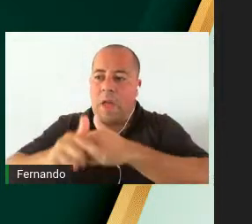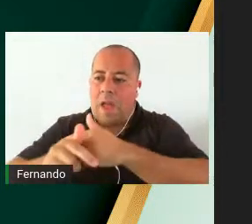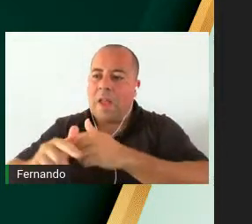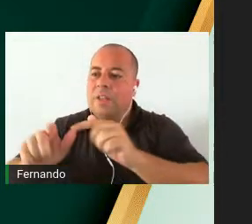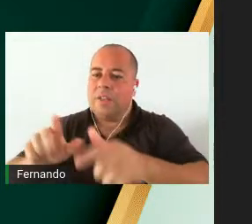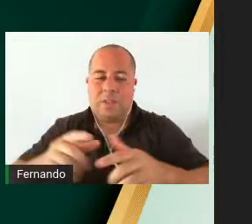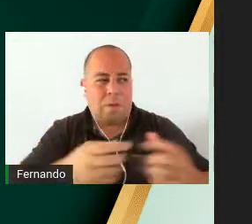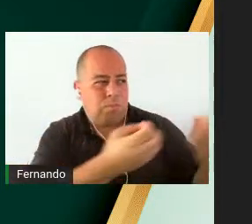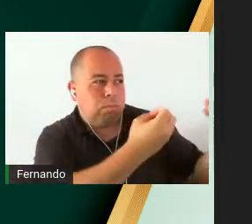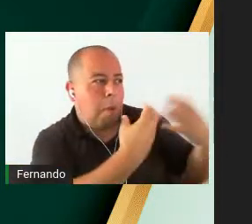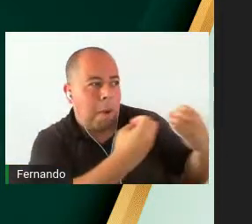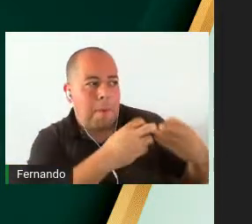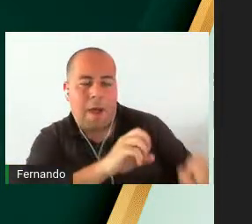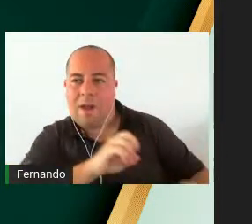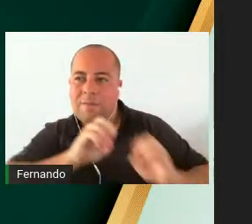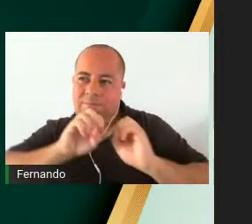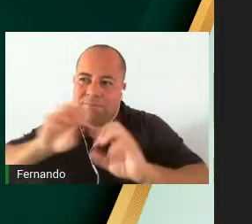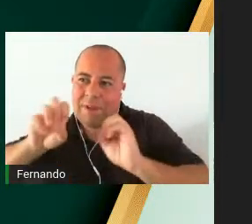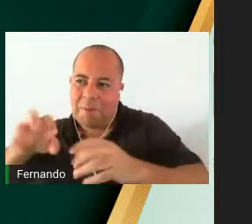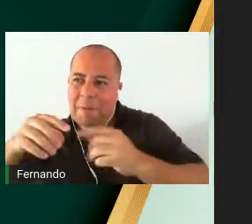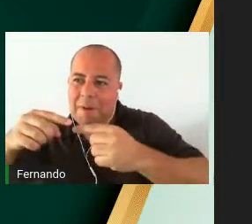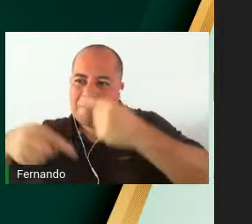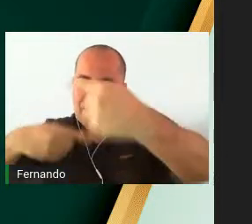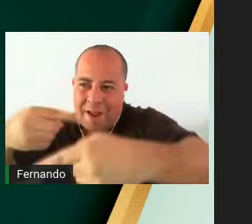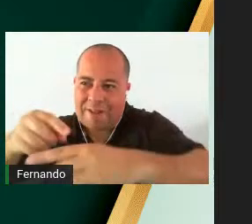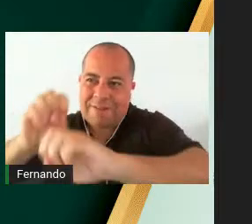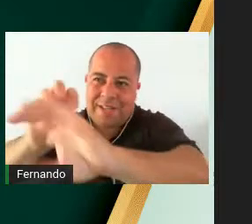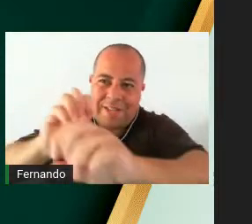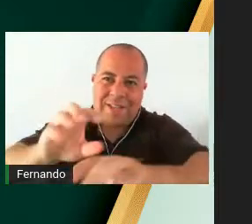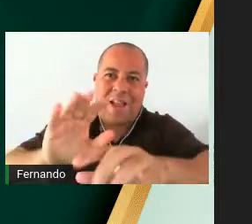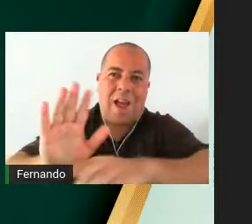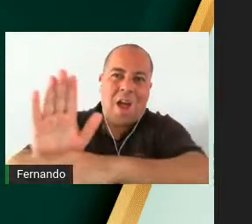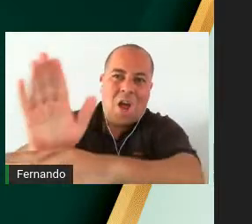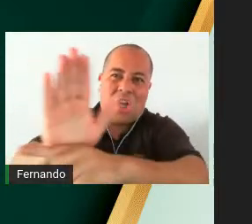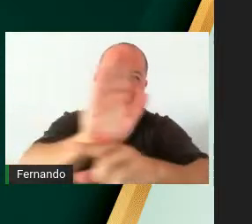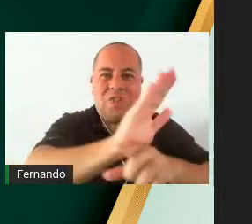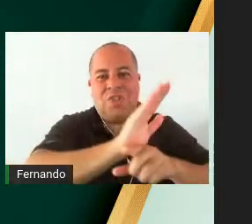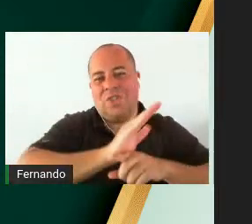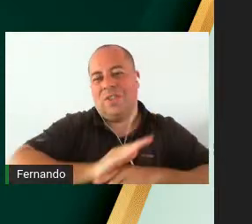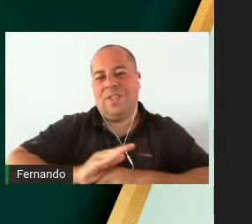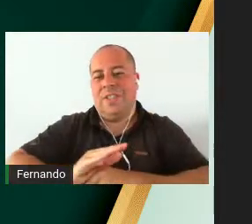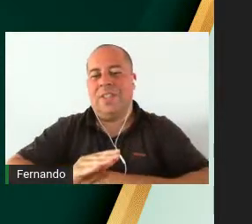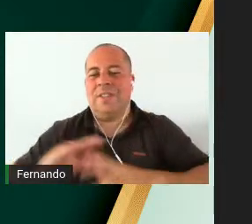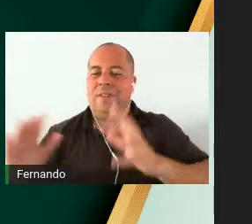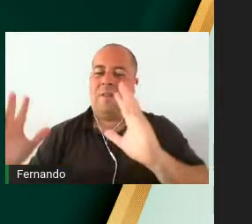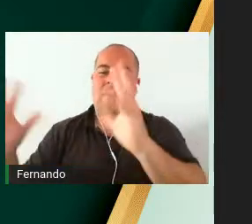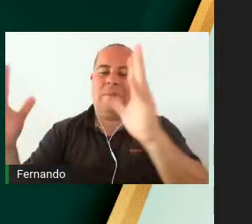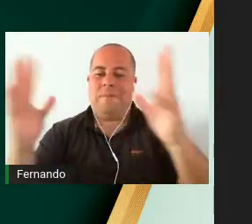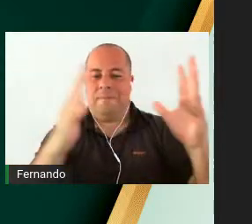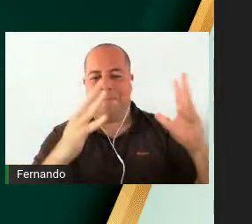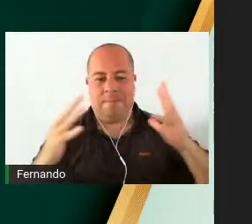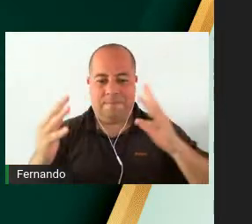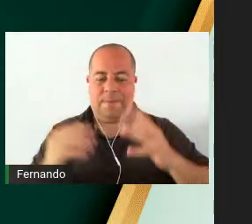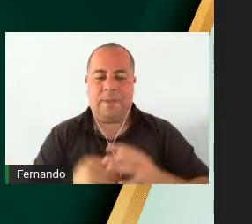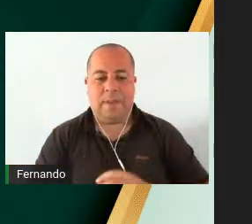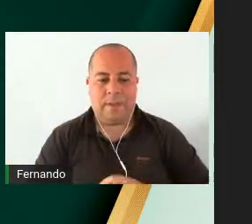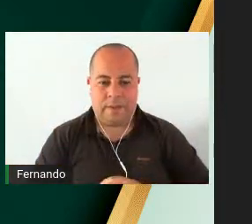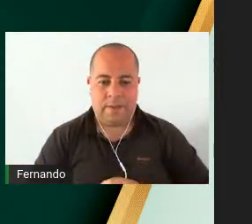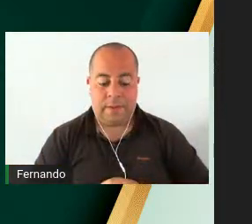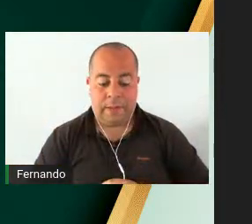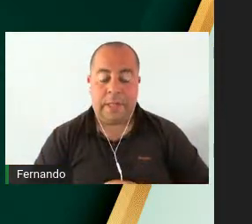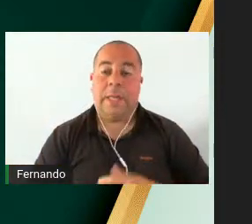que aprendeu e viveu conosco. Assim, estamos todos de parabéns. E em meio às